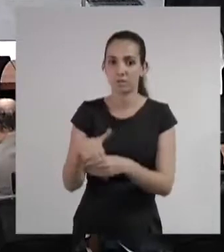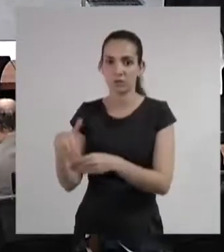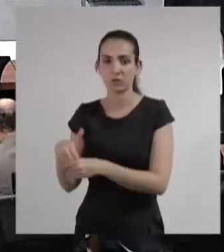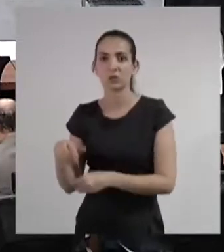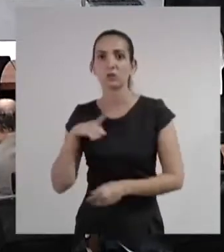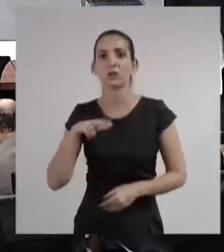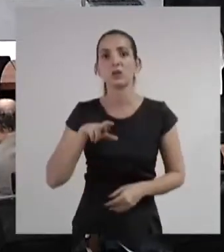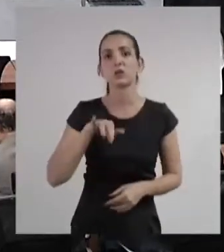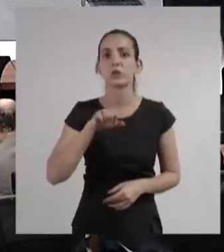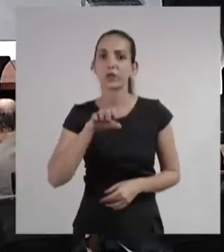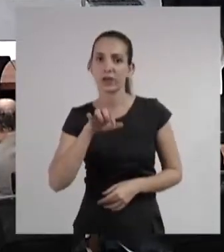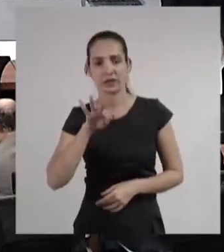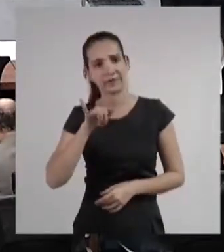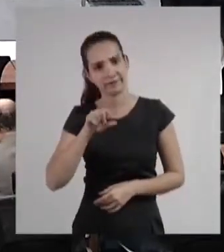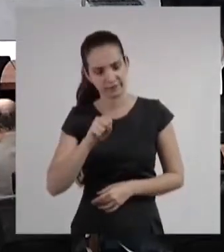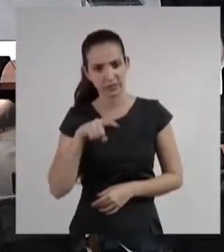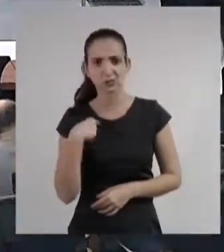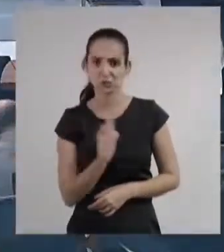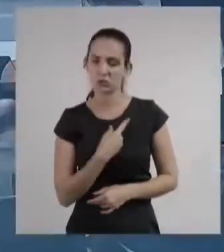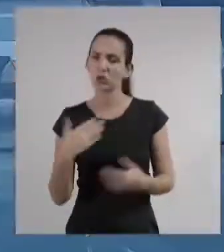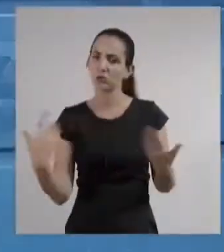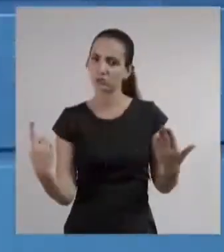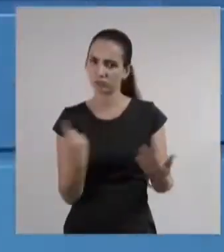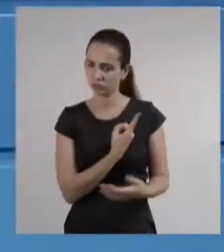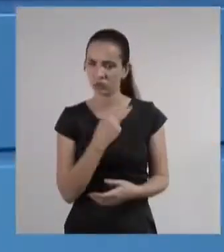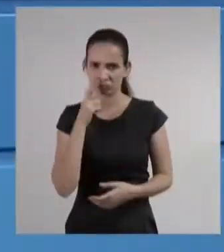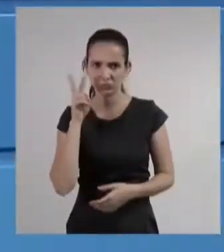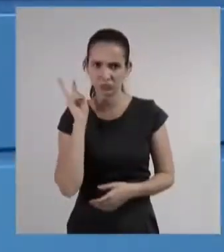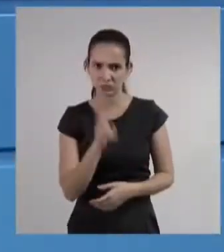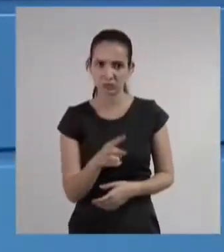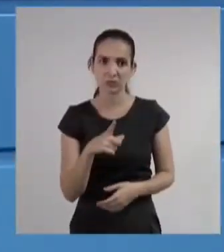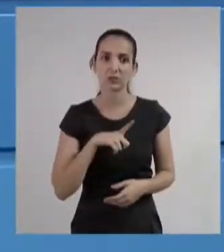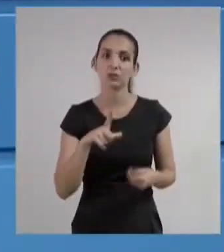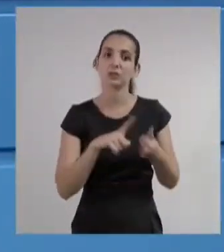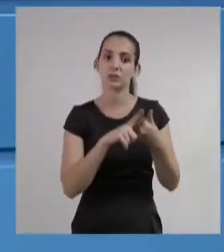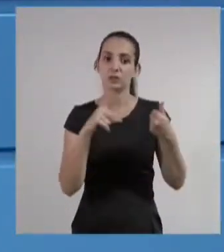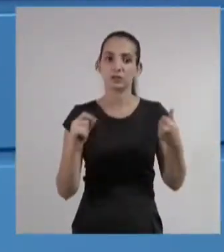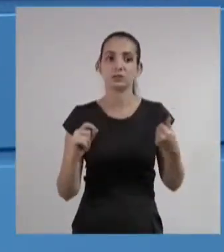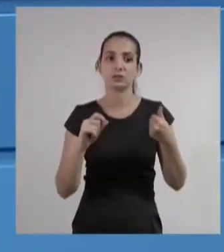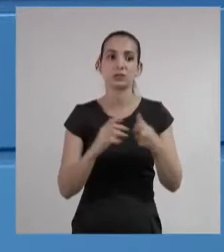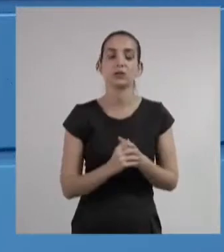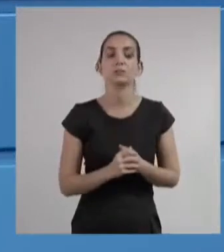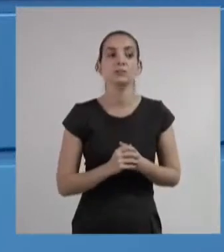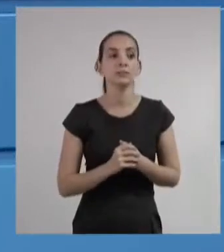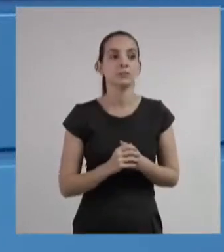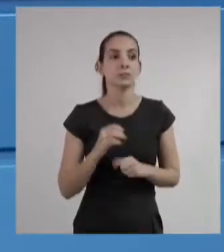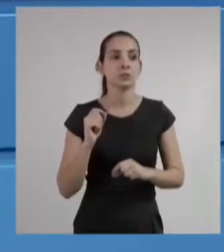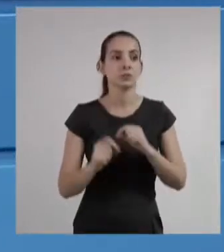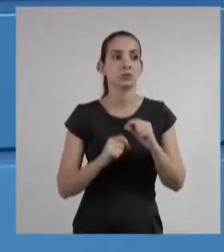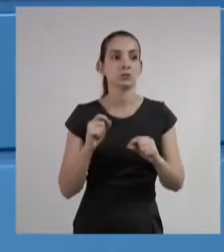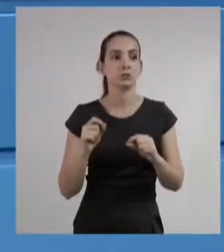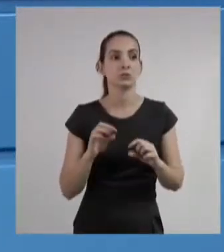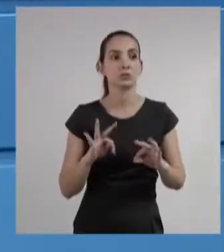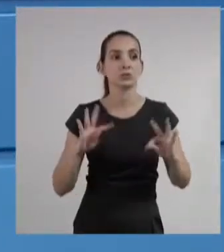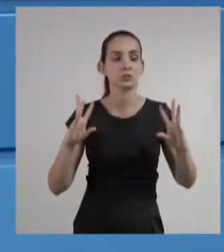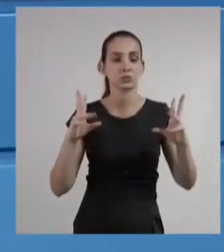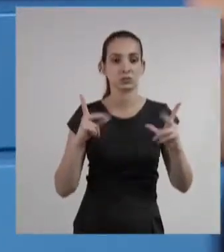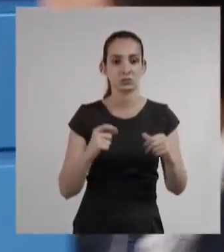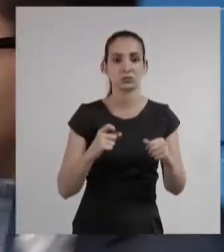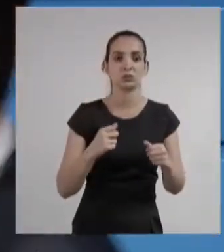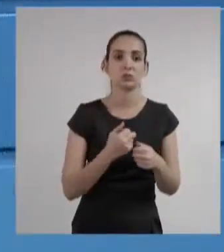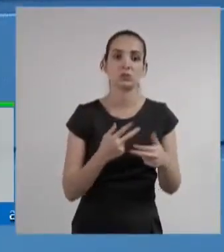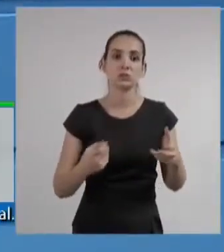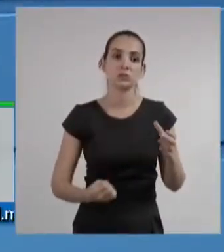o refis. E nós olhamos aí um artigo que todo fato gerador até 30 de